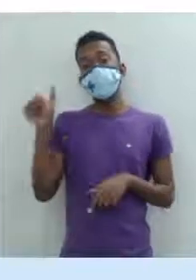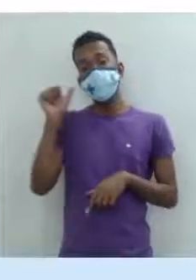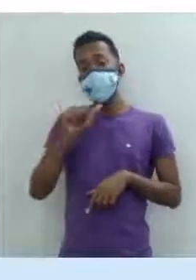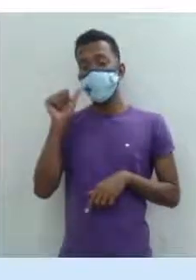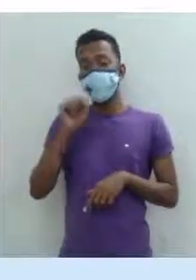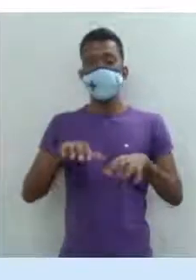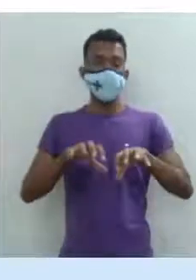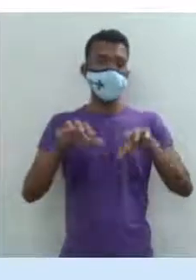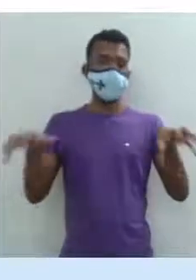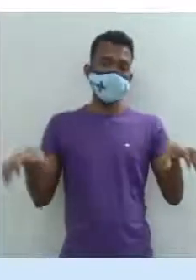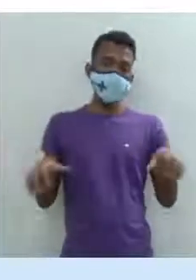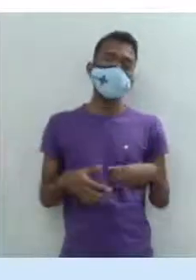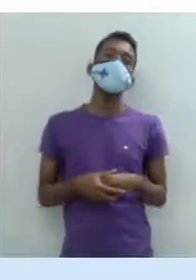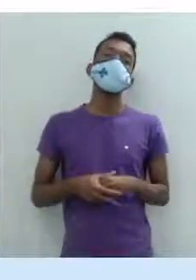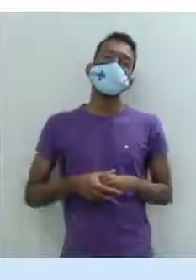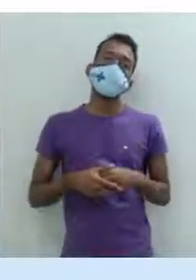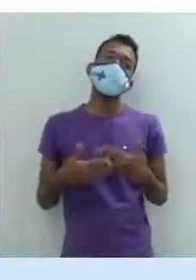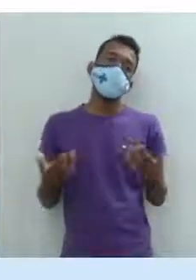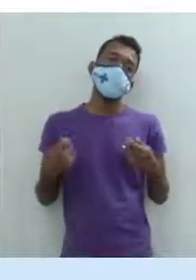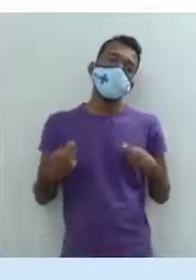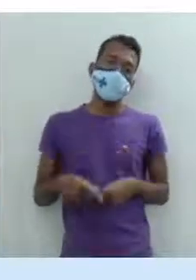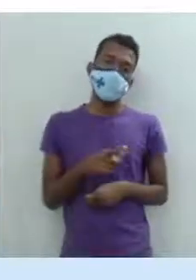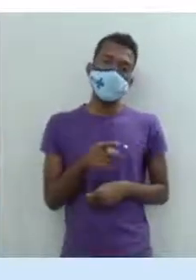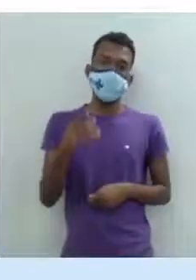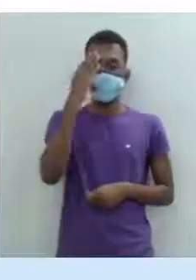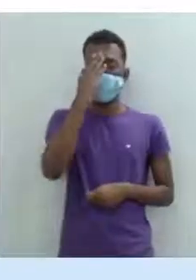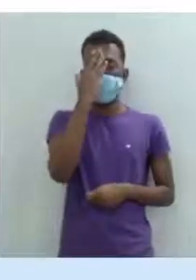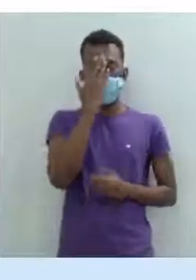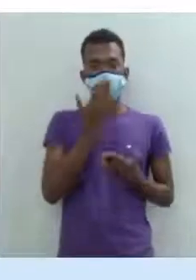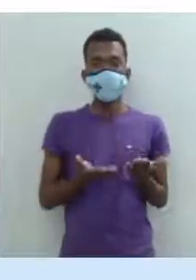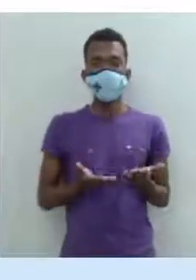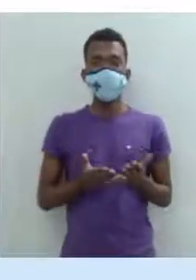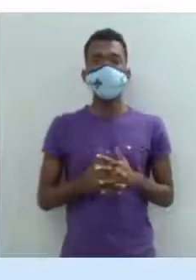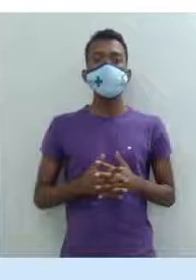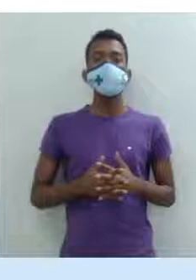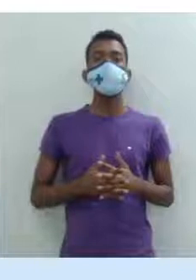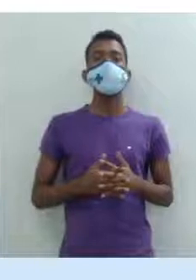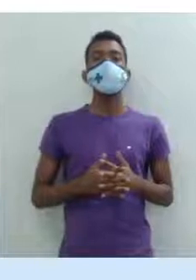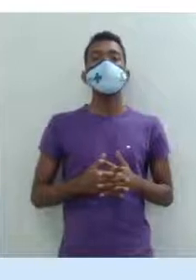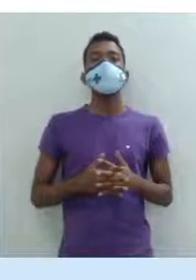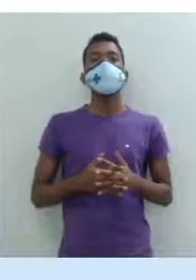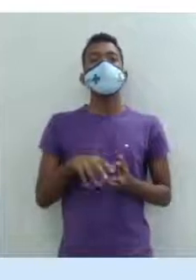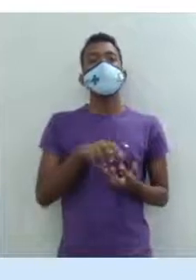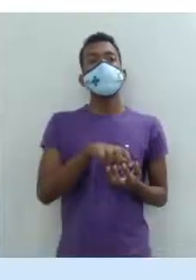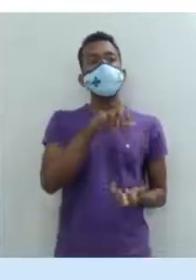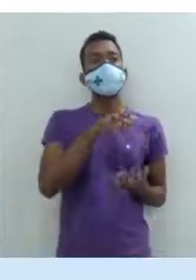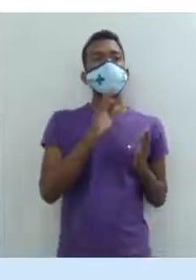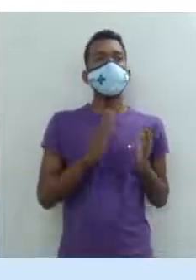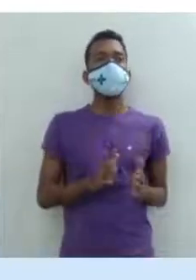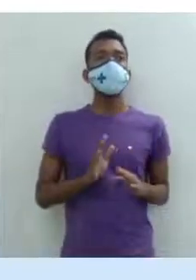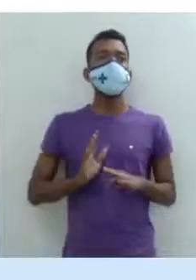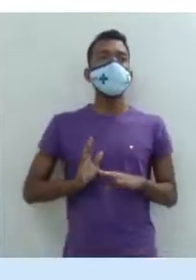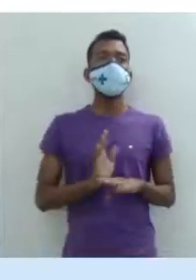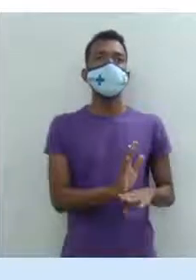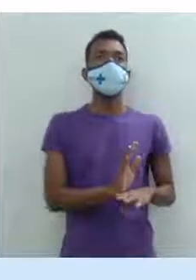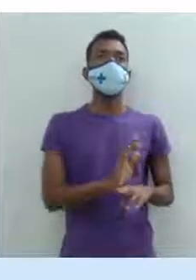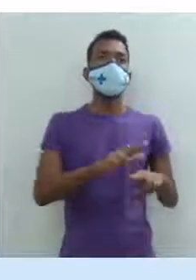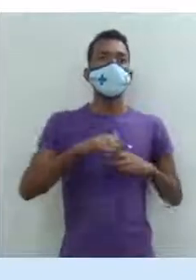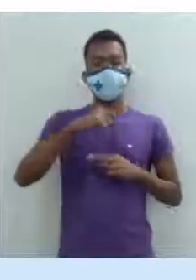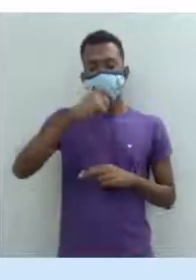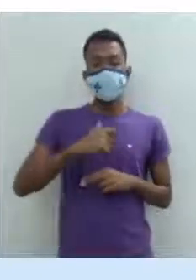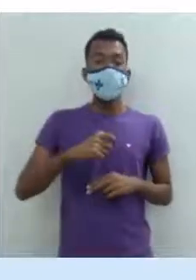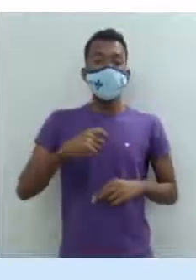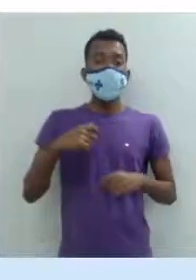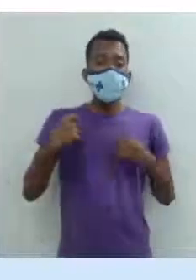Então, é necessário que vocês entendam isso. Então, idosos, né, ajudam conforme sua